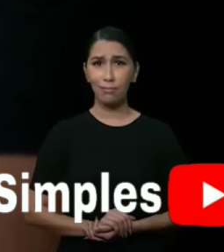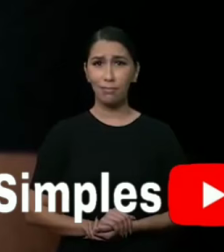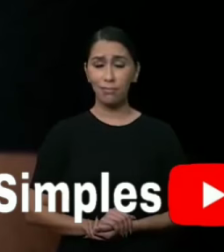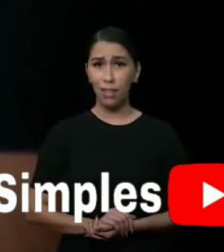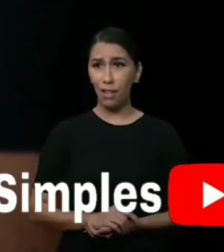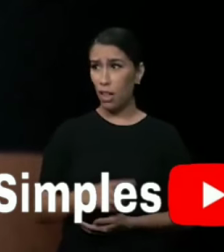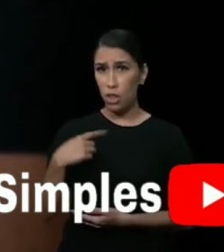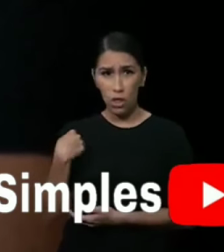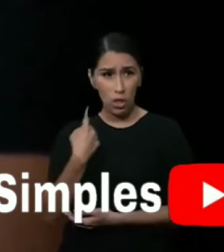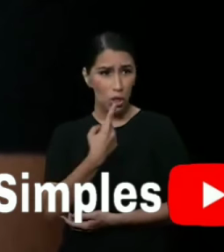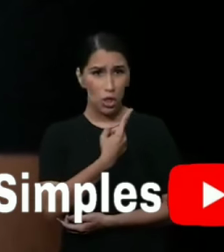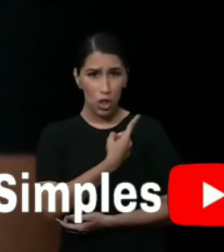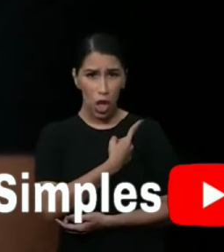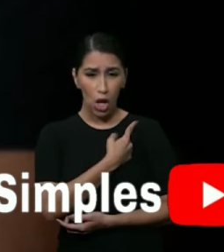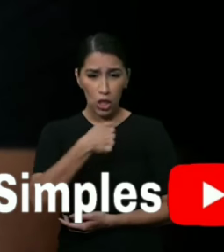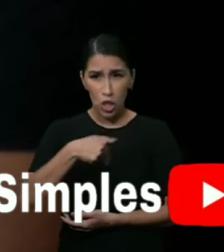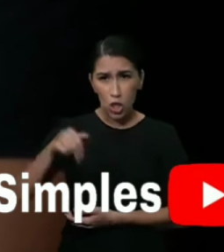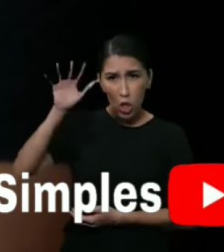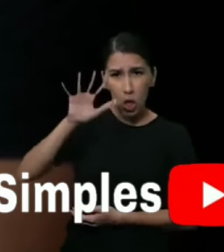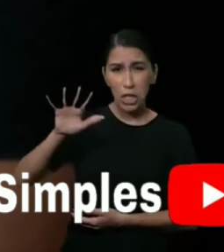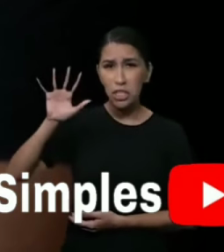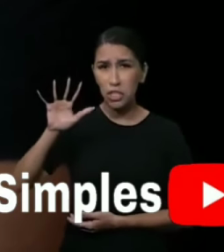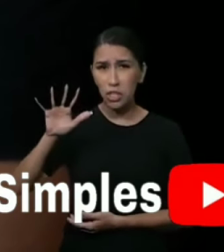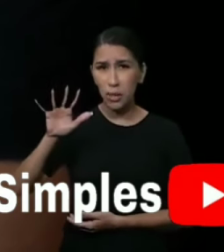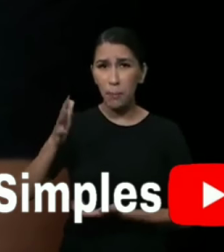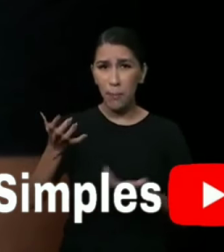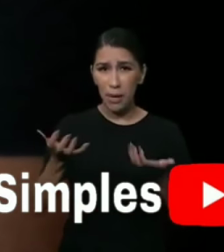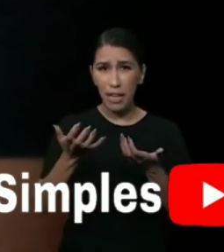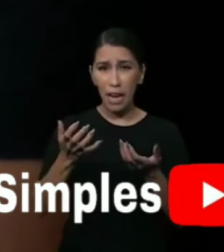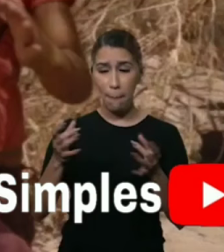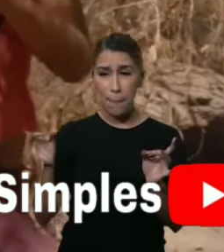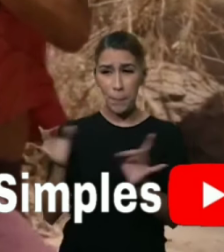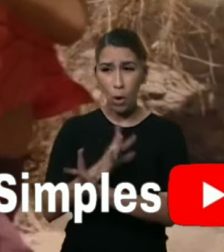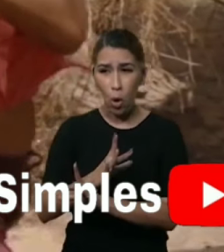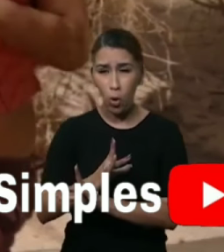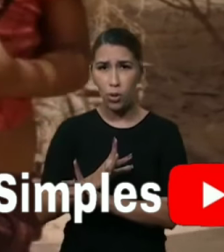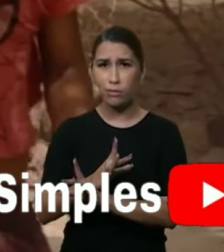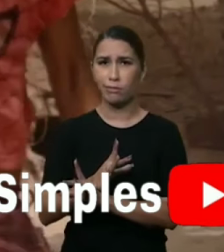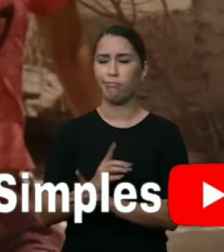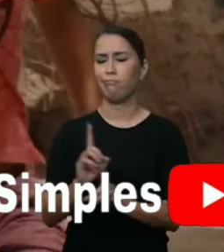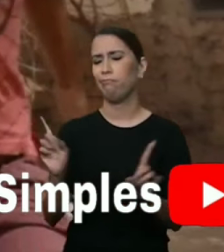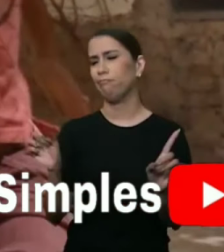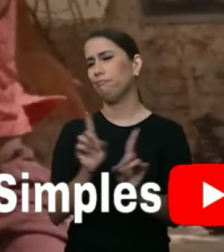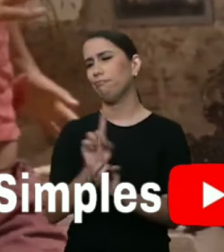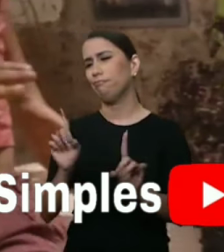A gente não quer o peixe, a gente quer a vara para pescar.